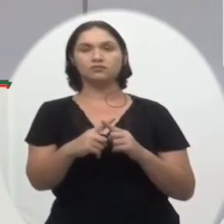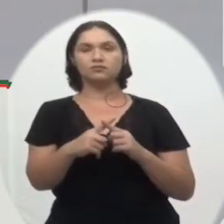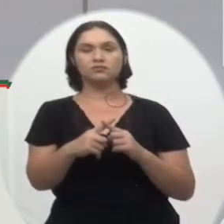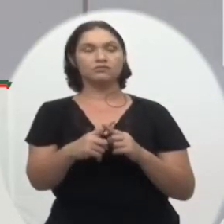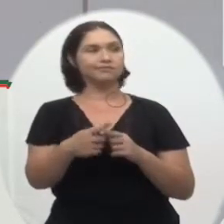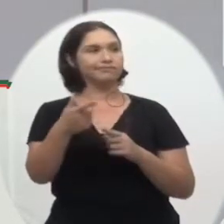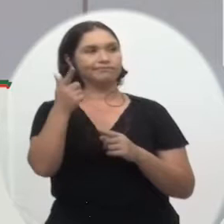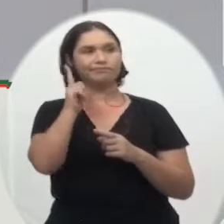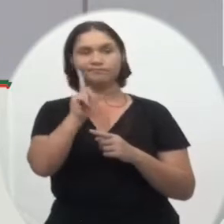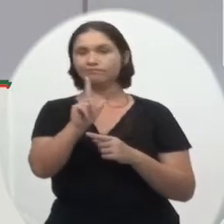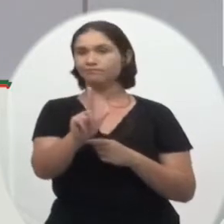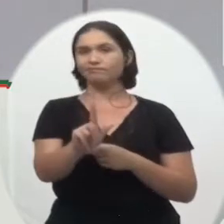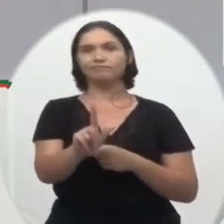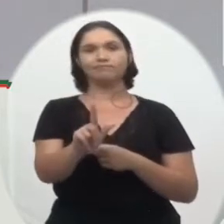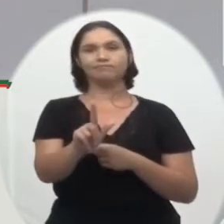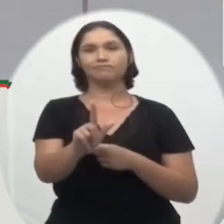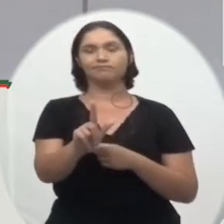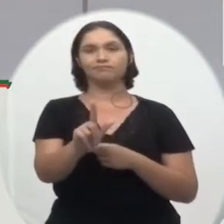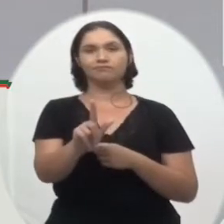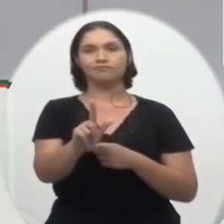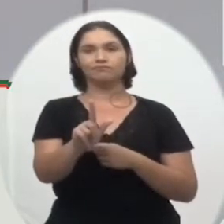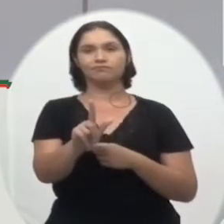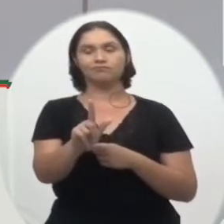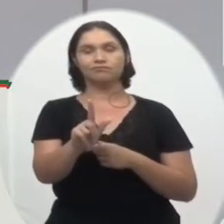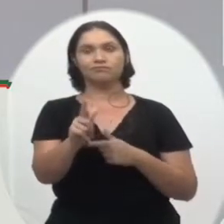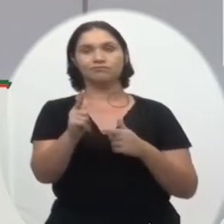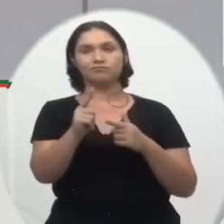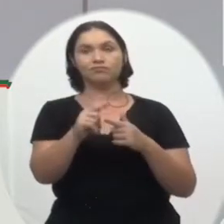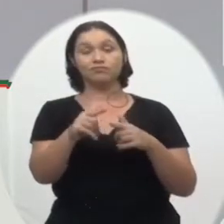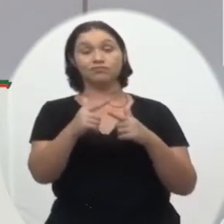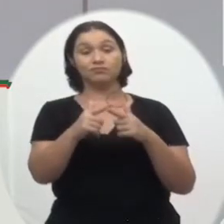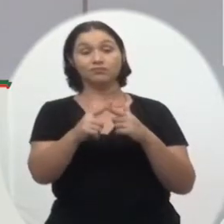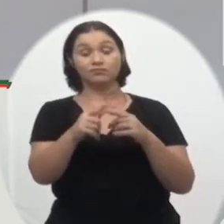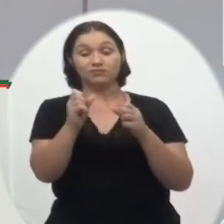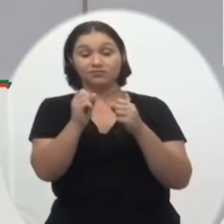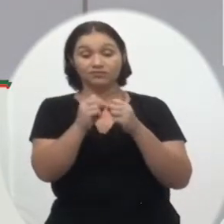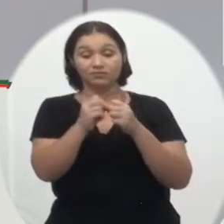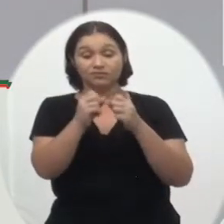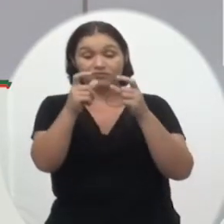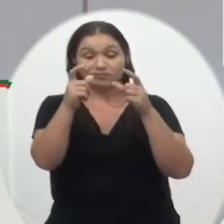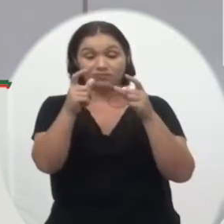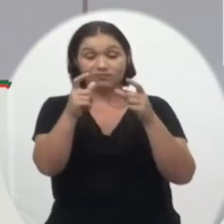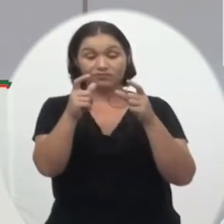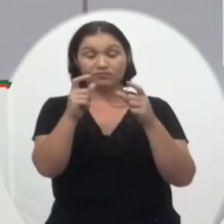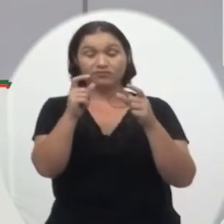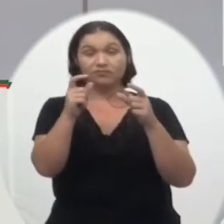né, para que a gente possa expandir um pouquinho esses espaços.